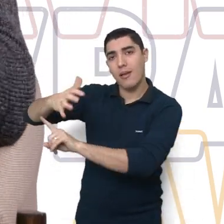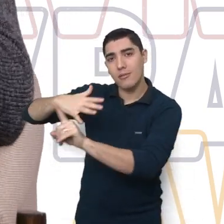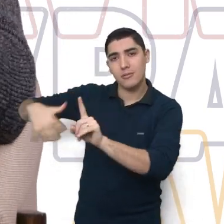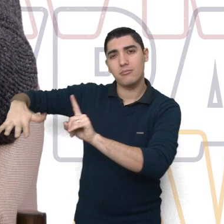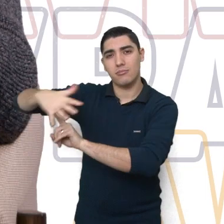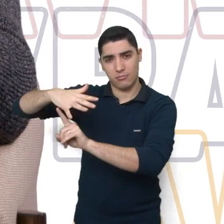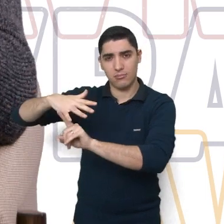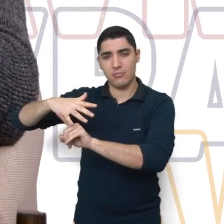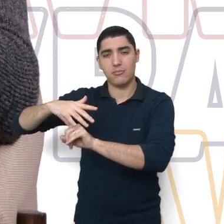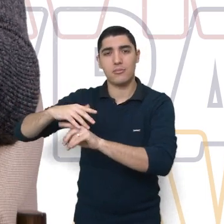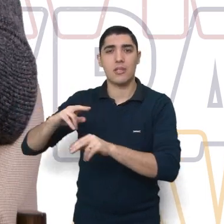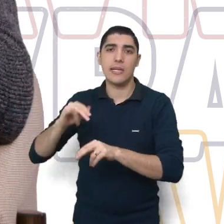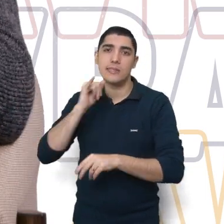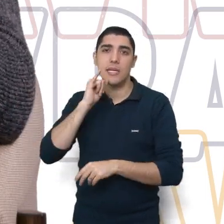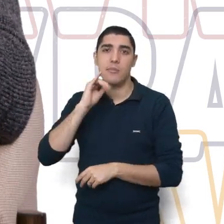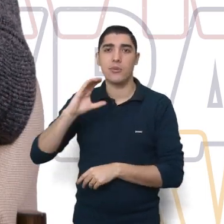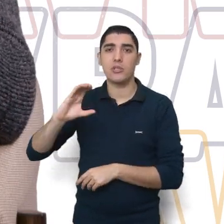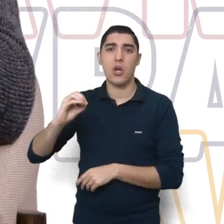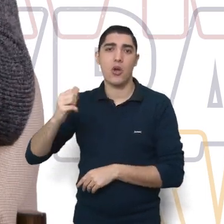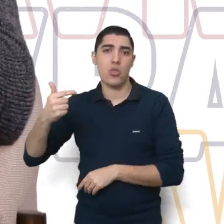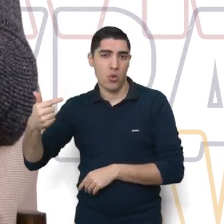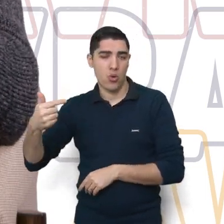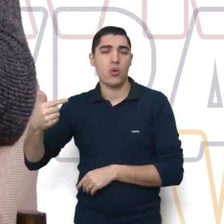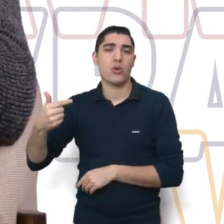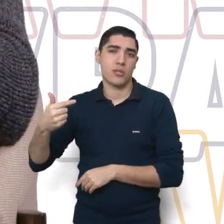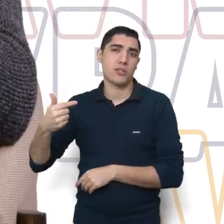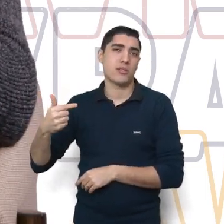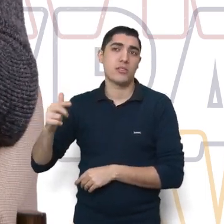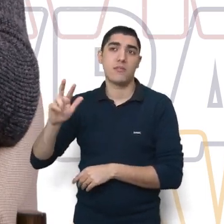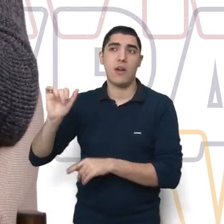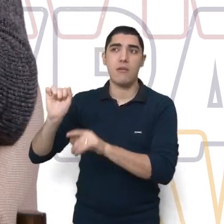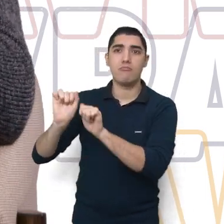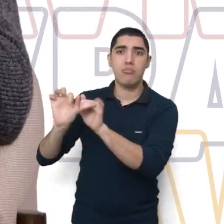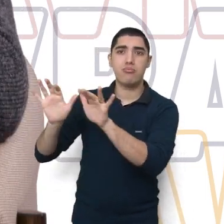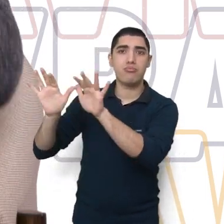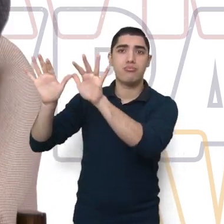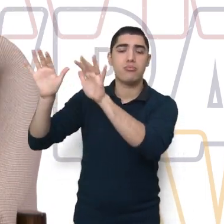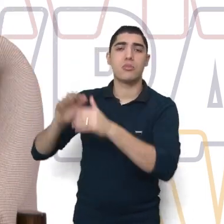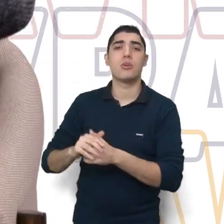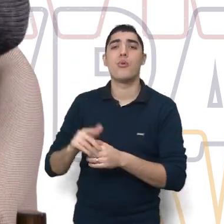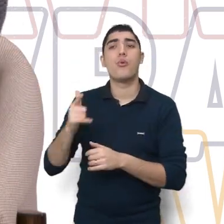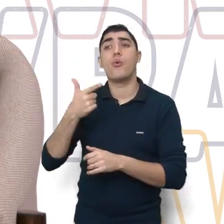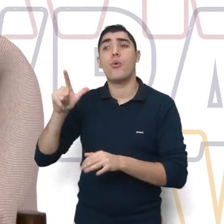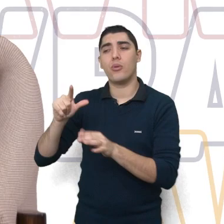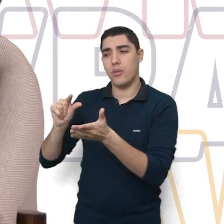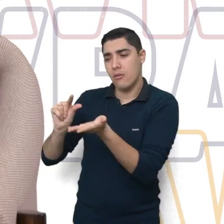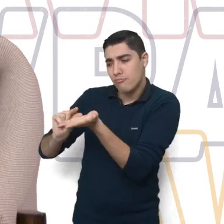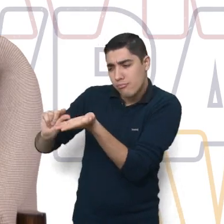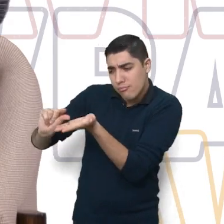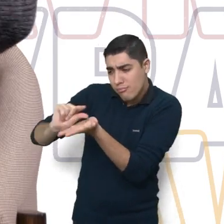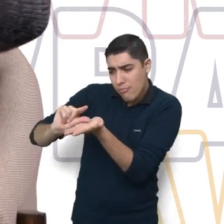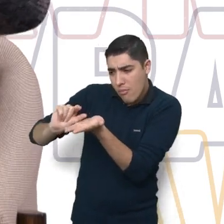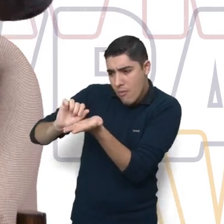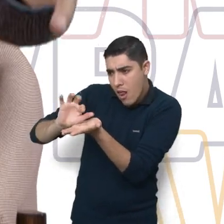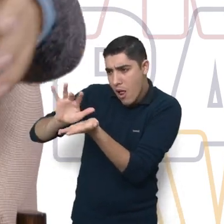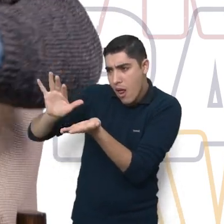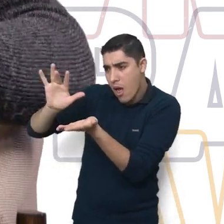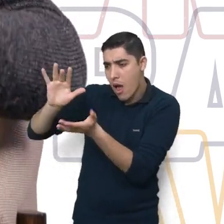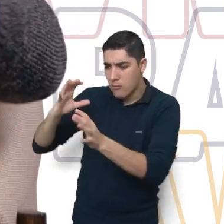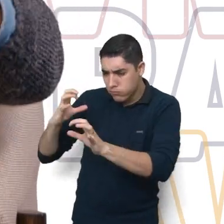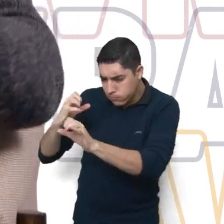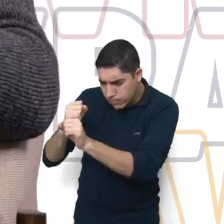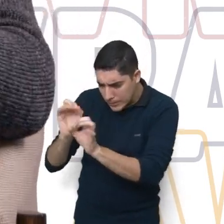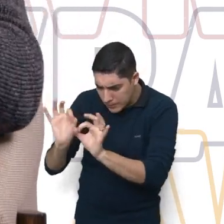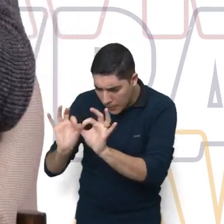emissão de CO2 que que é partícula por milhão e como isso a gente faz uma conta de divisão para saber